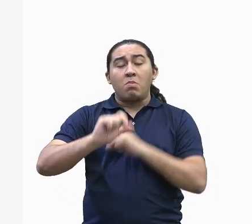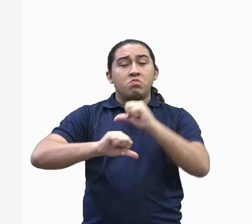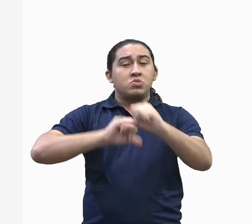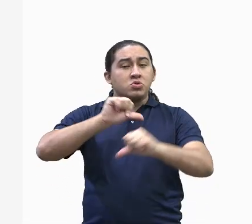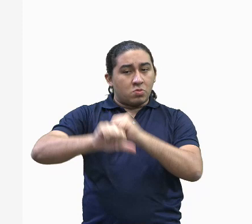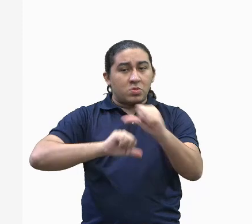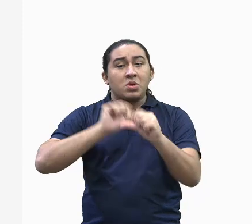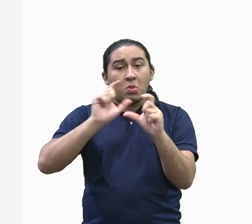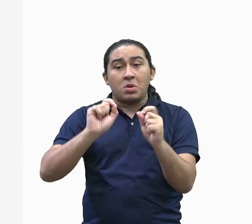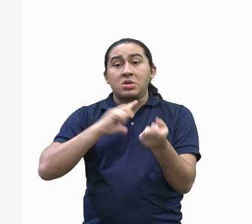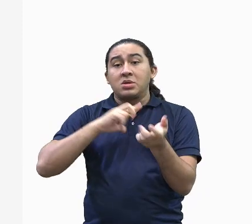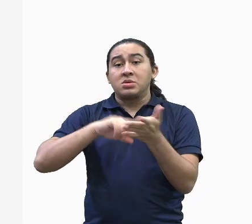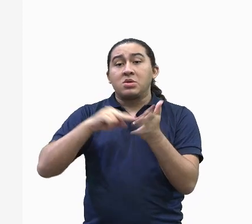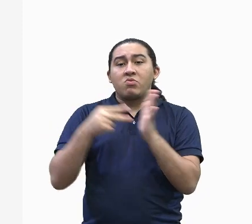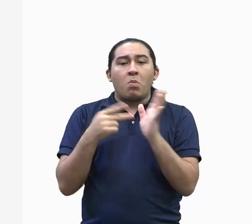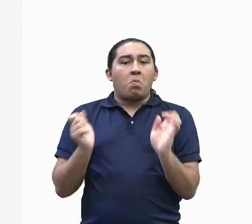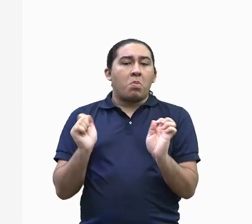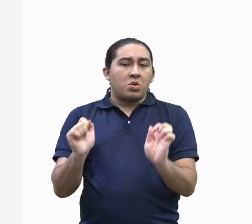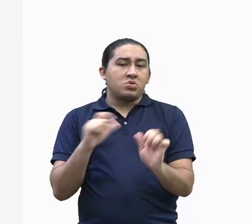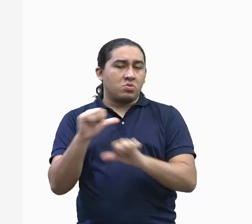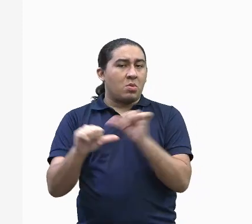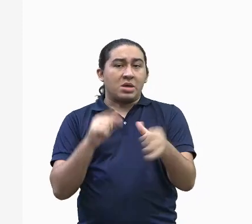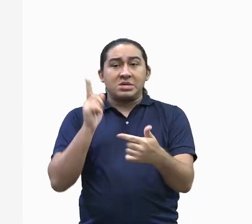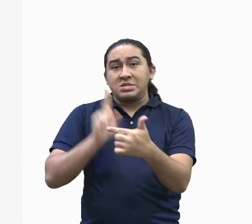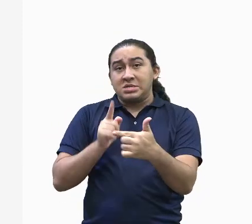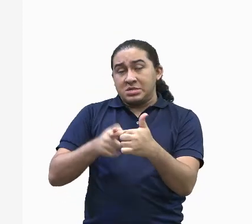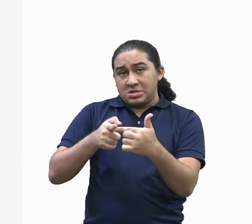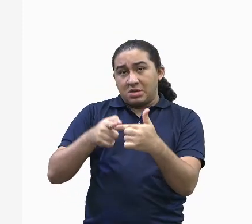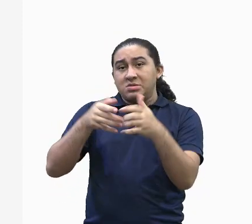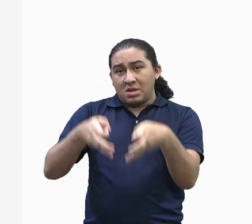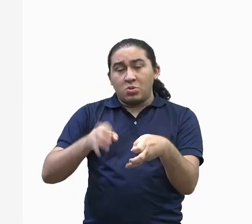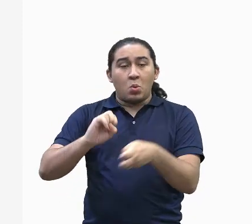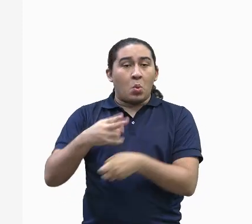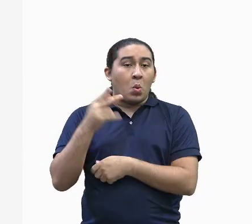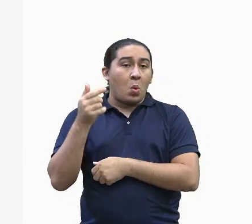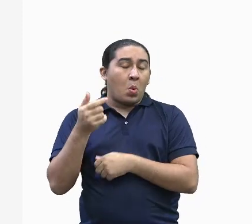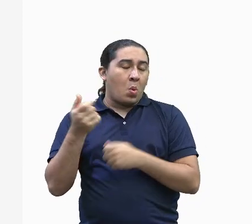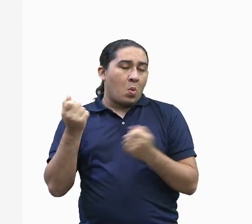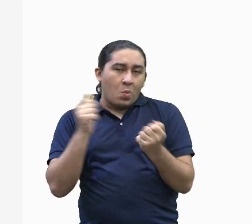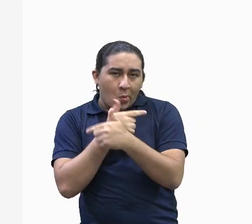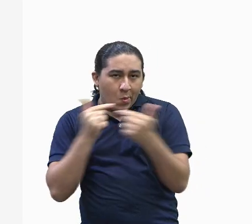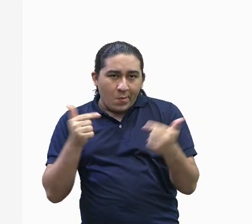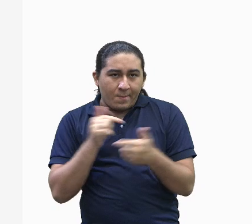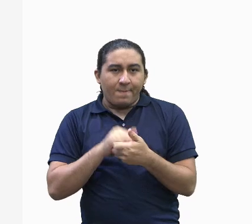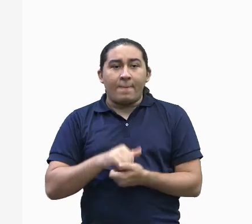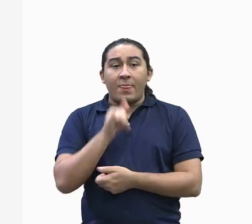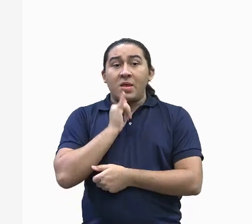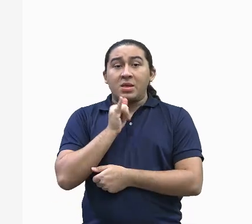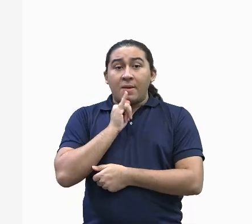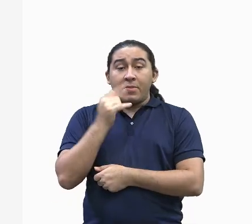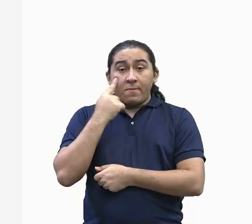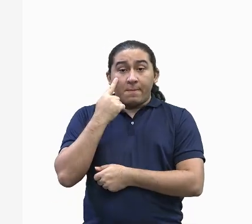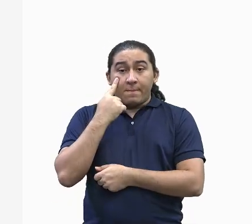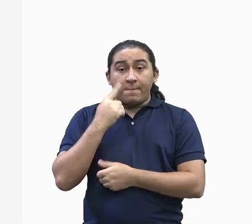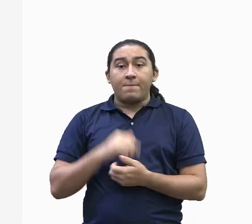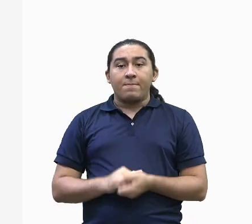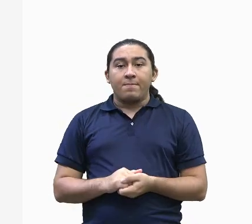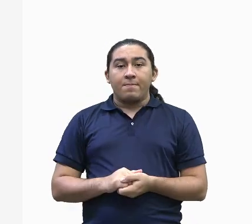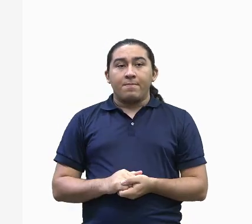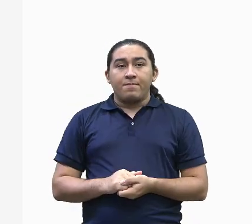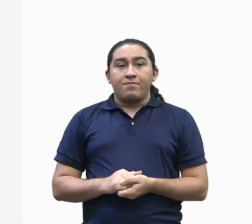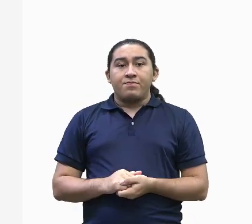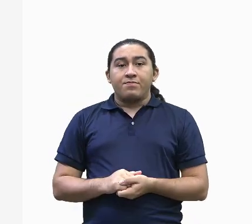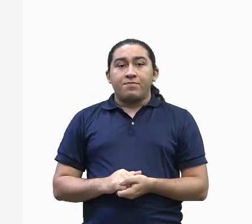com efeito de sentido que pode ser crítica ao humor, tá? Temos aqui um exemplo da paródia de Asa